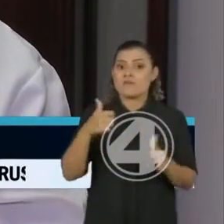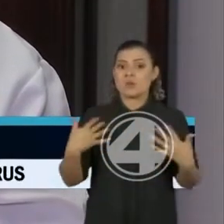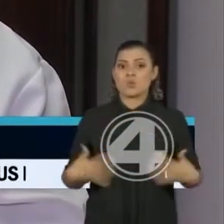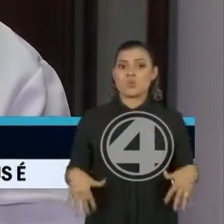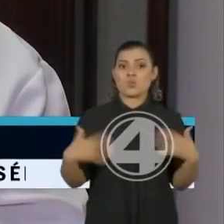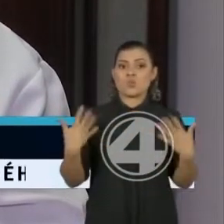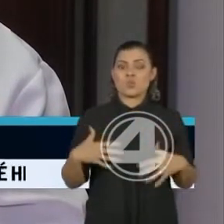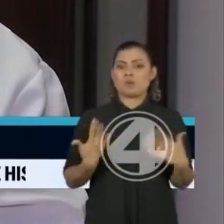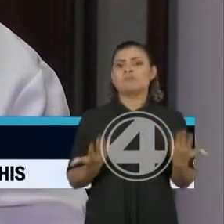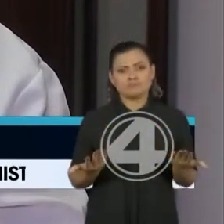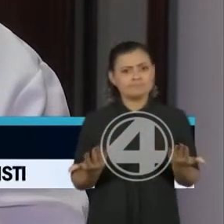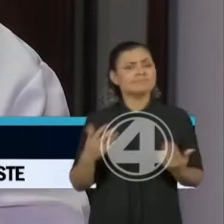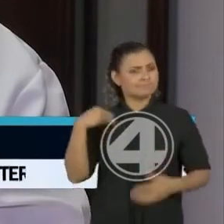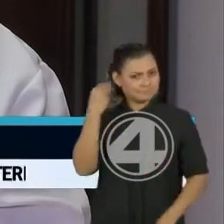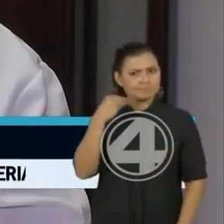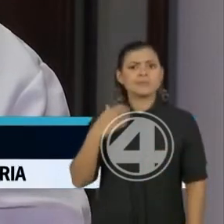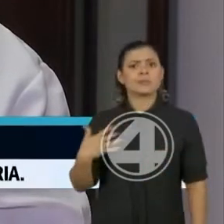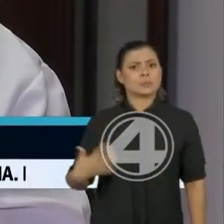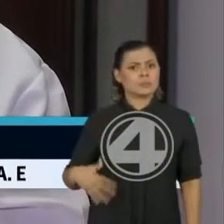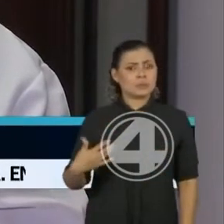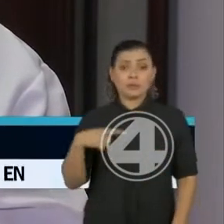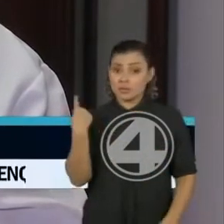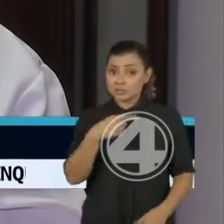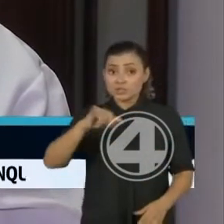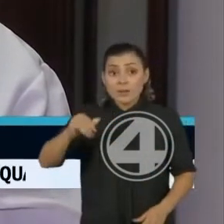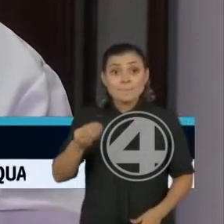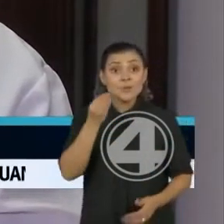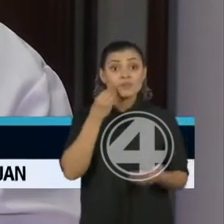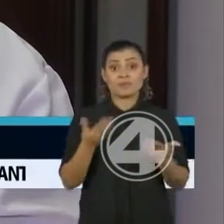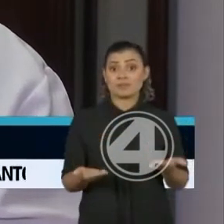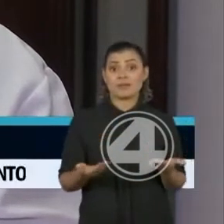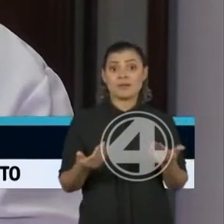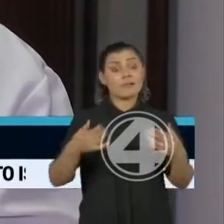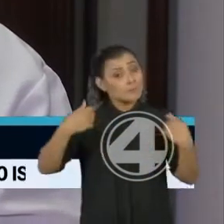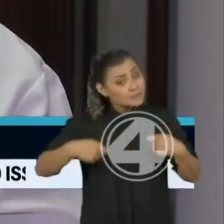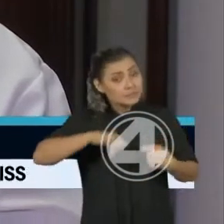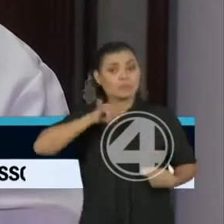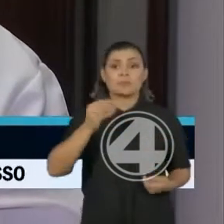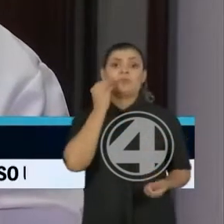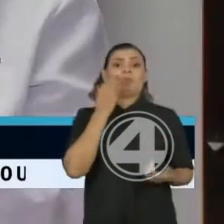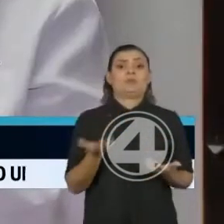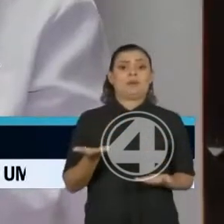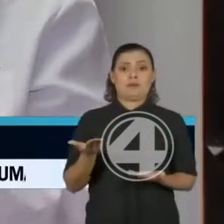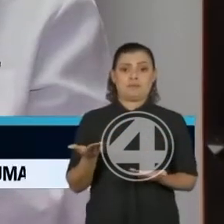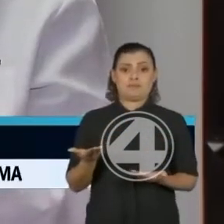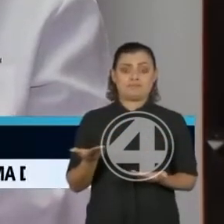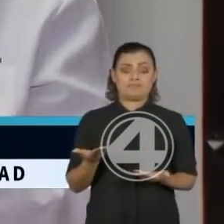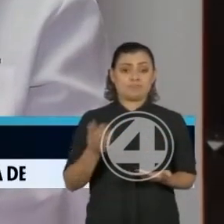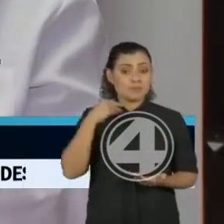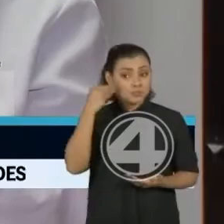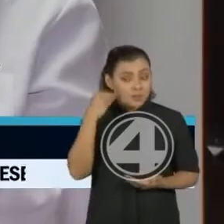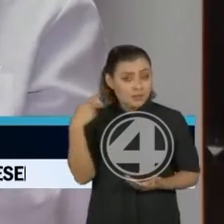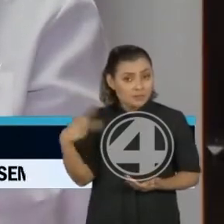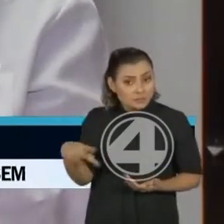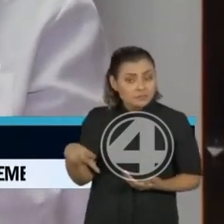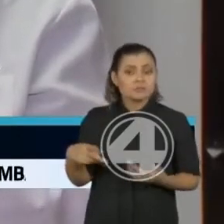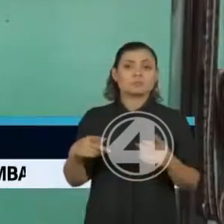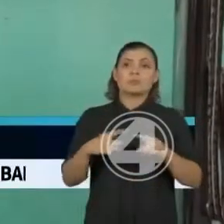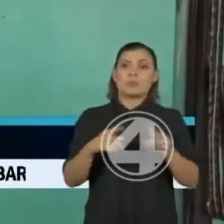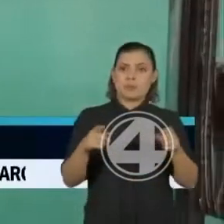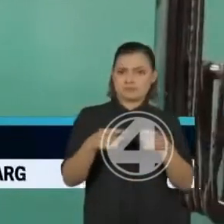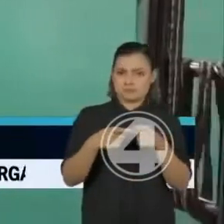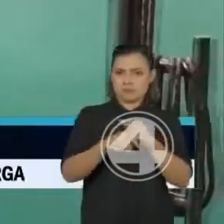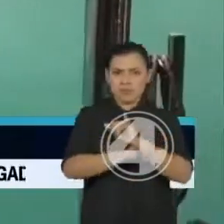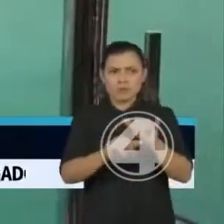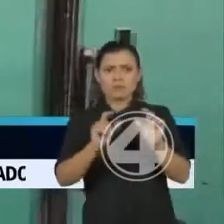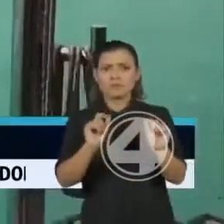é uma experiência única que a gente tem que aproveitar o que há de bom pelo menos nessa experiência do dr jamal salienta que